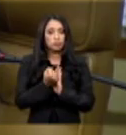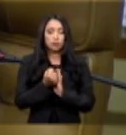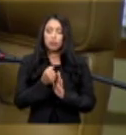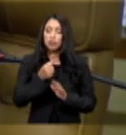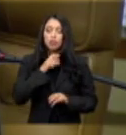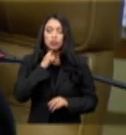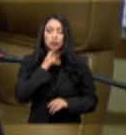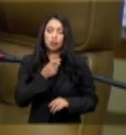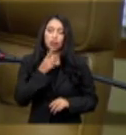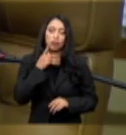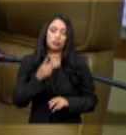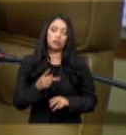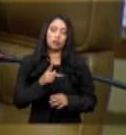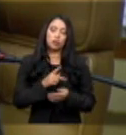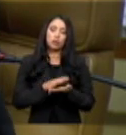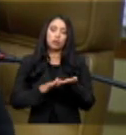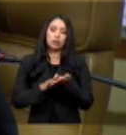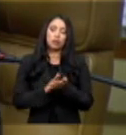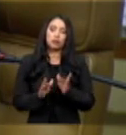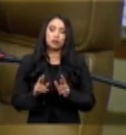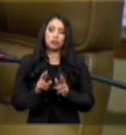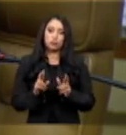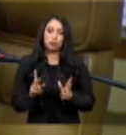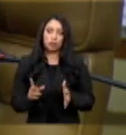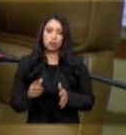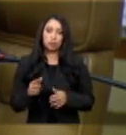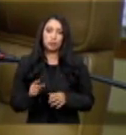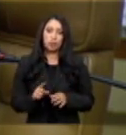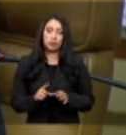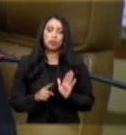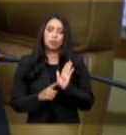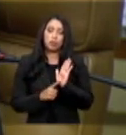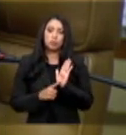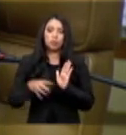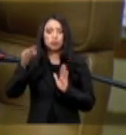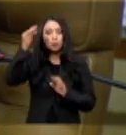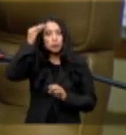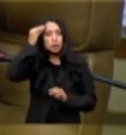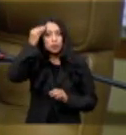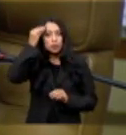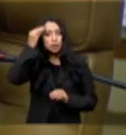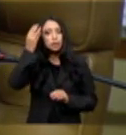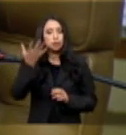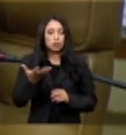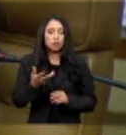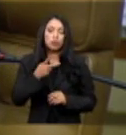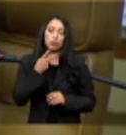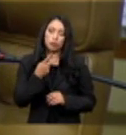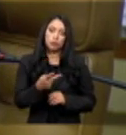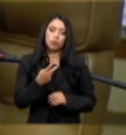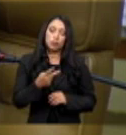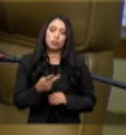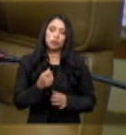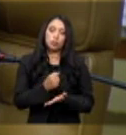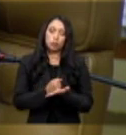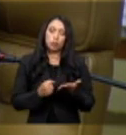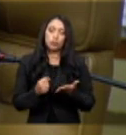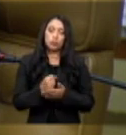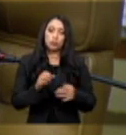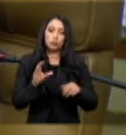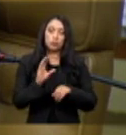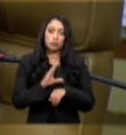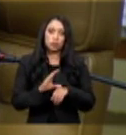até porque acho que seria impossível, mas eu estou assinalando para fins de raciocínio, que o fundamento constitucional